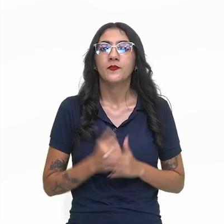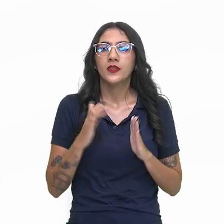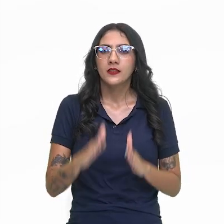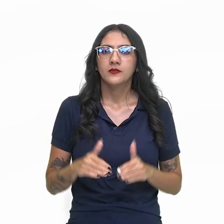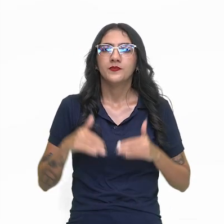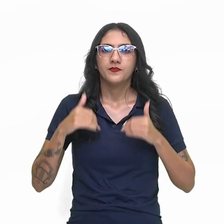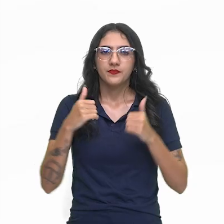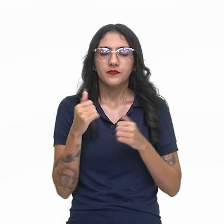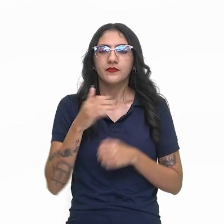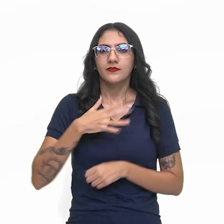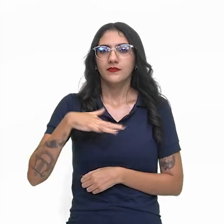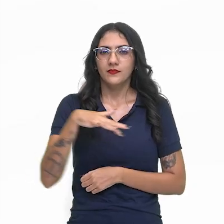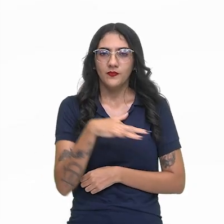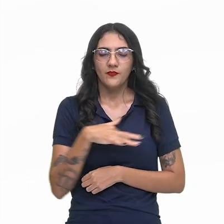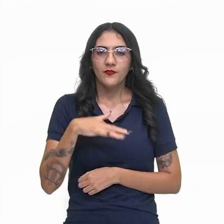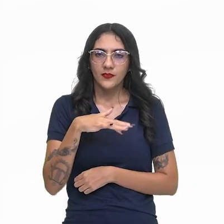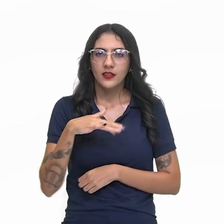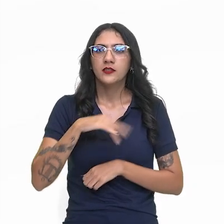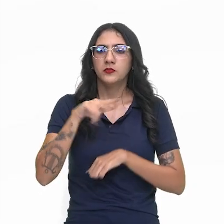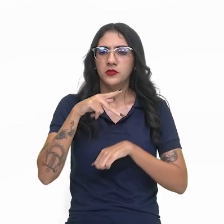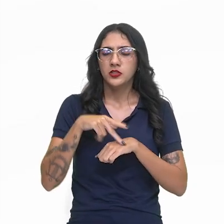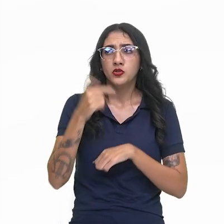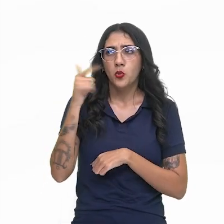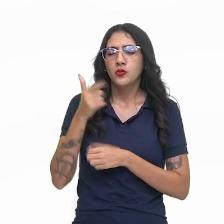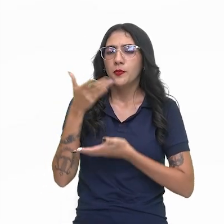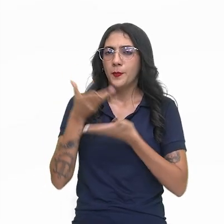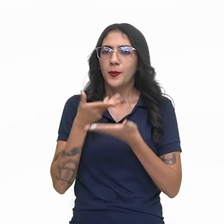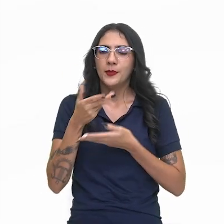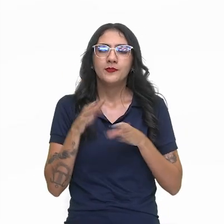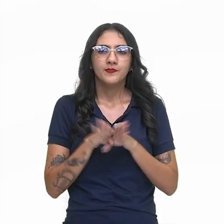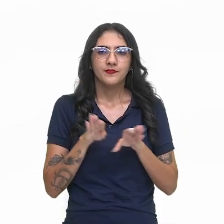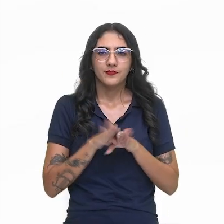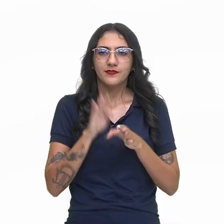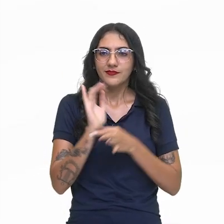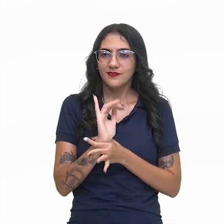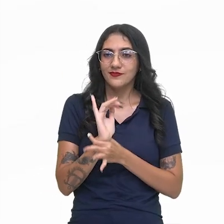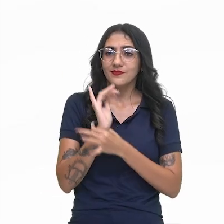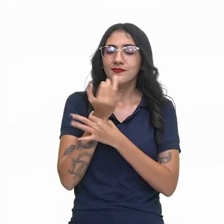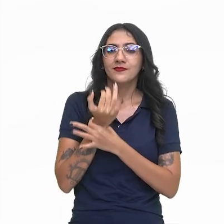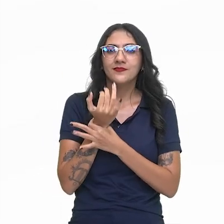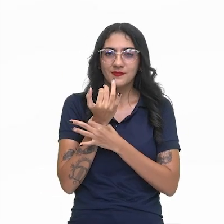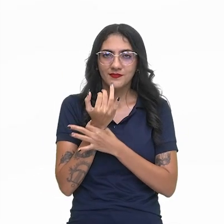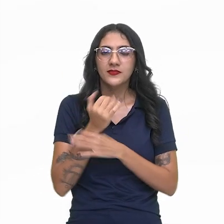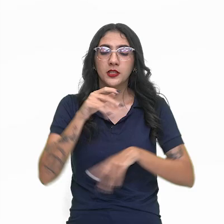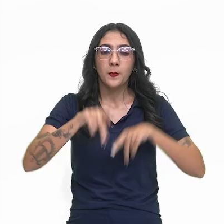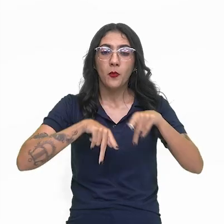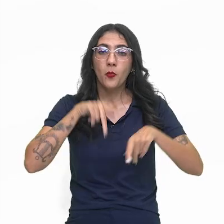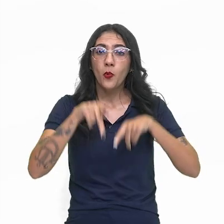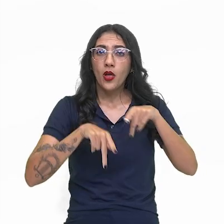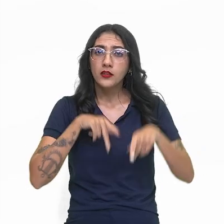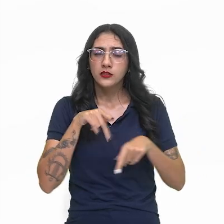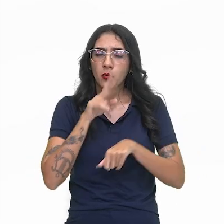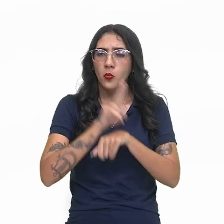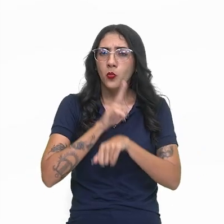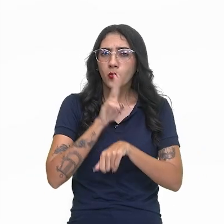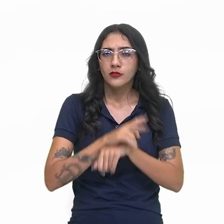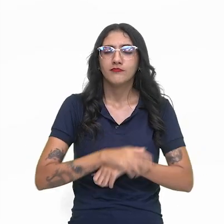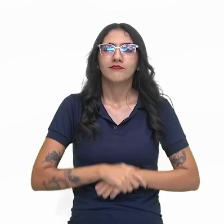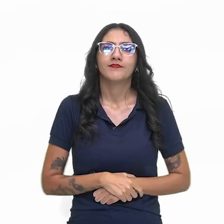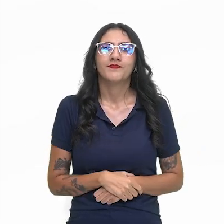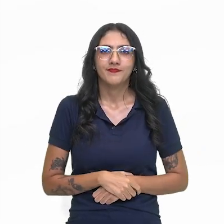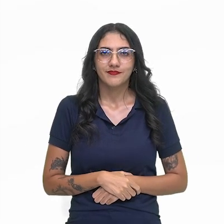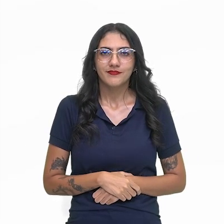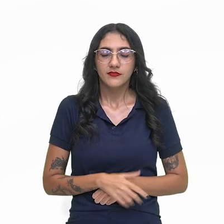no cenário internacional e garantir o bem-estar de sua população.